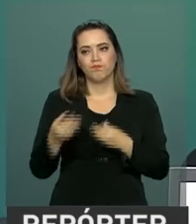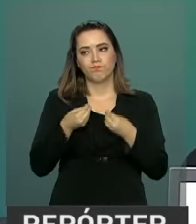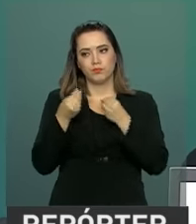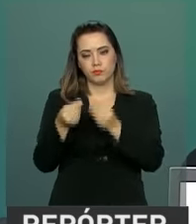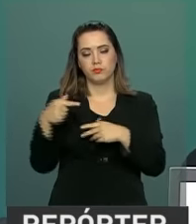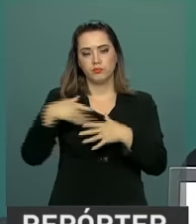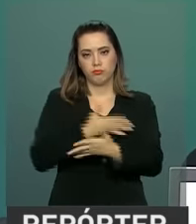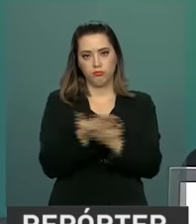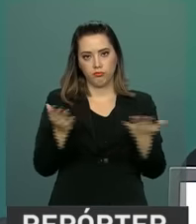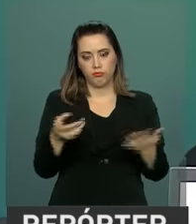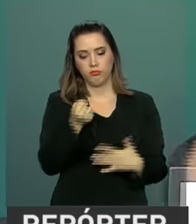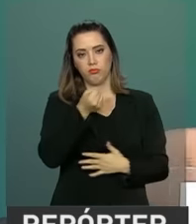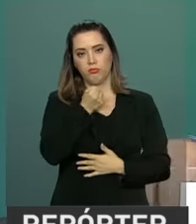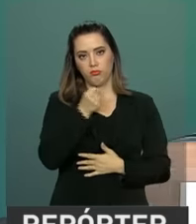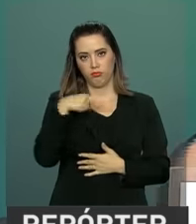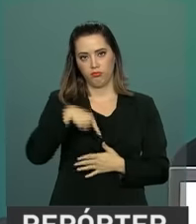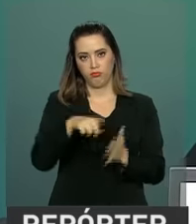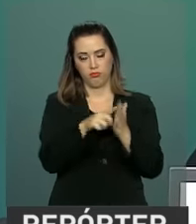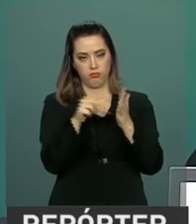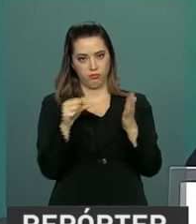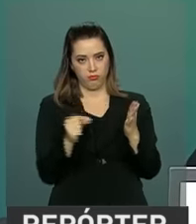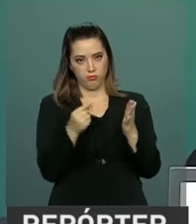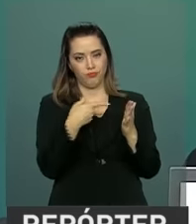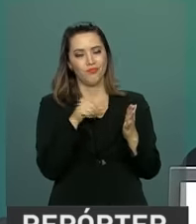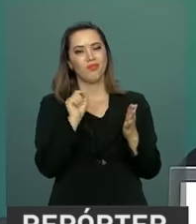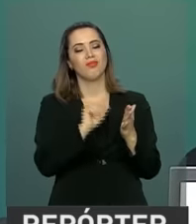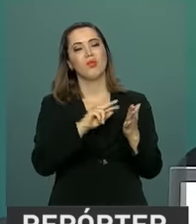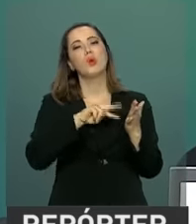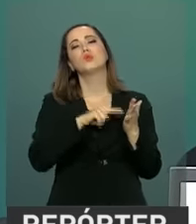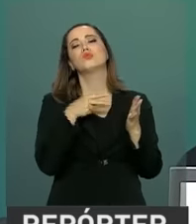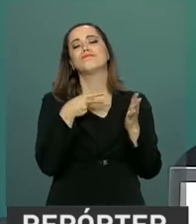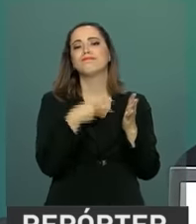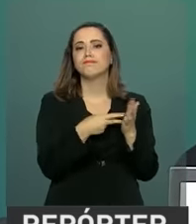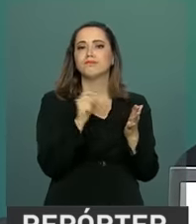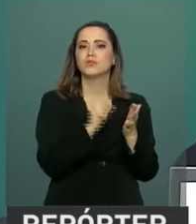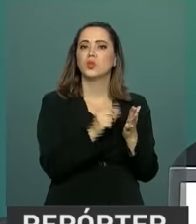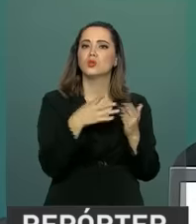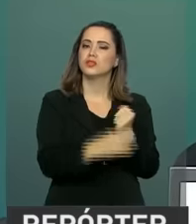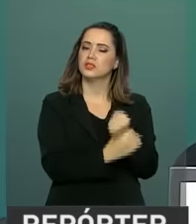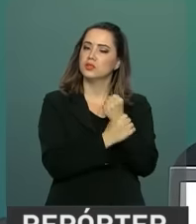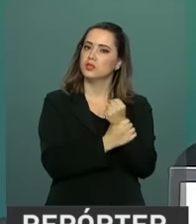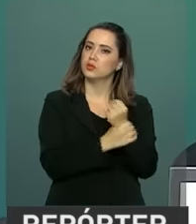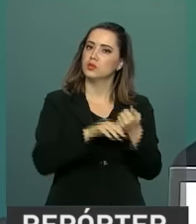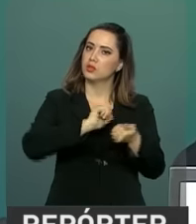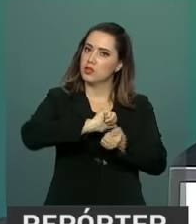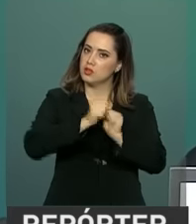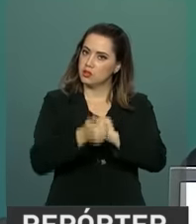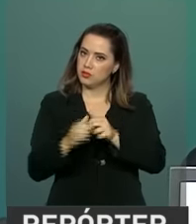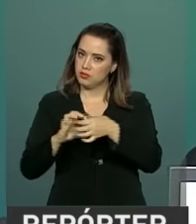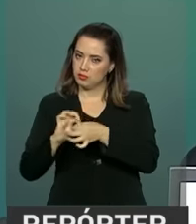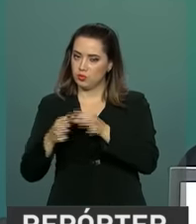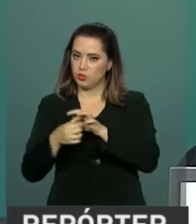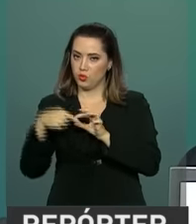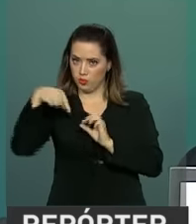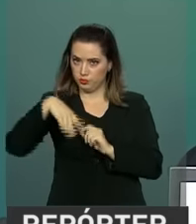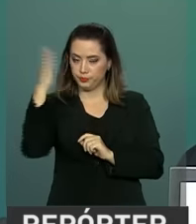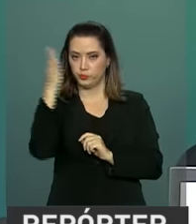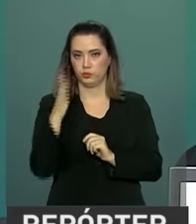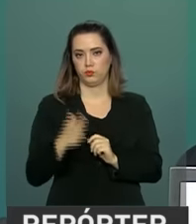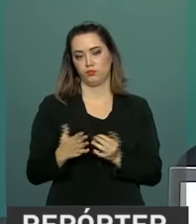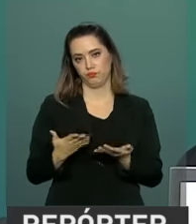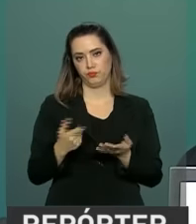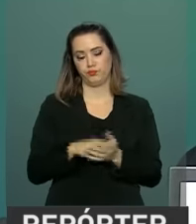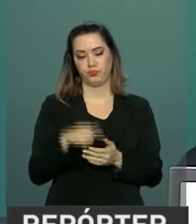aqui aos jornalistas no Palácio do Planalto sobre os reflexos desse atentado para a segurança dos Jogos Olímpicos. O ministro disse que hoje